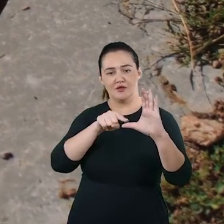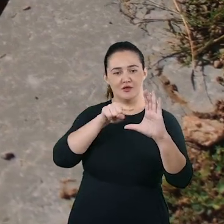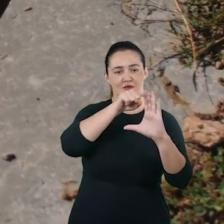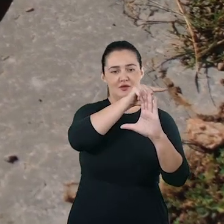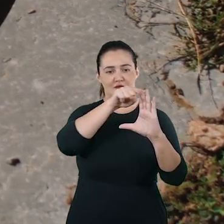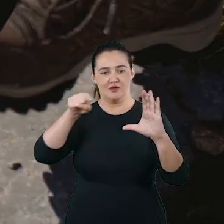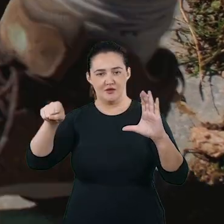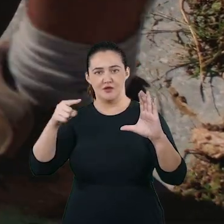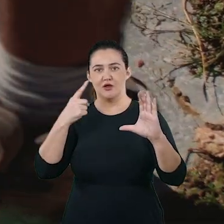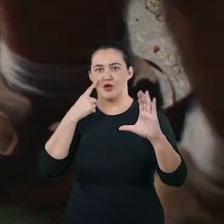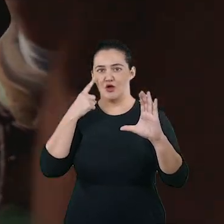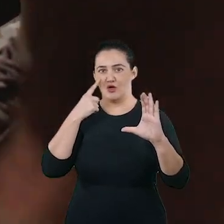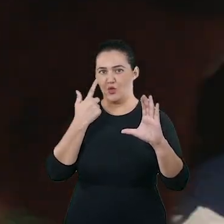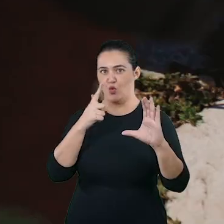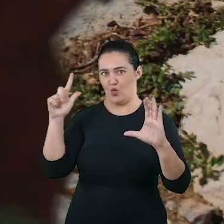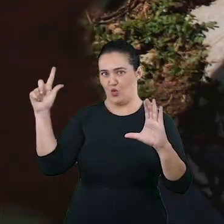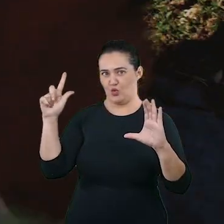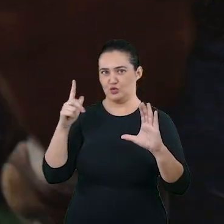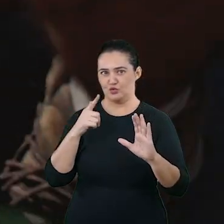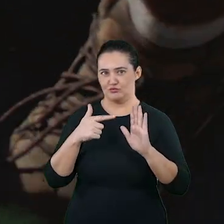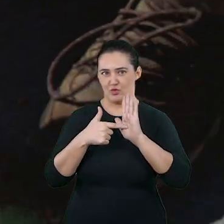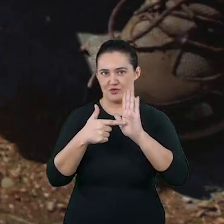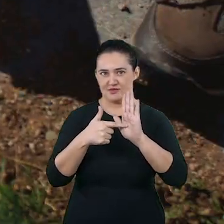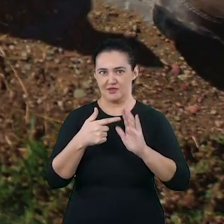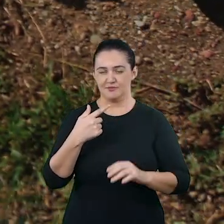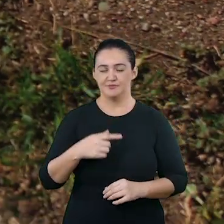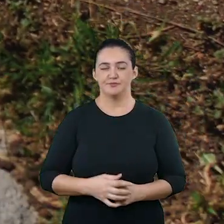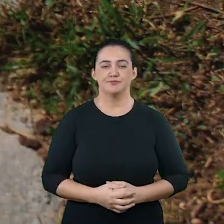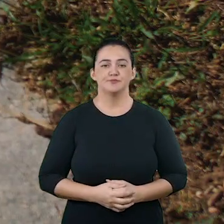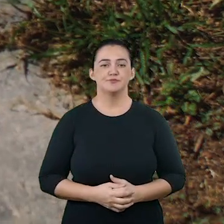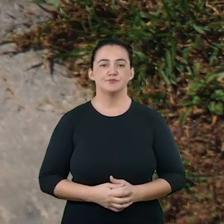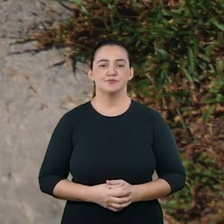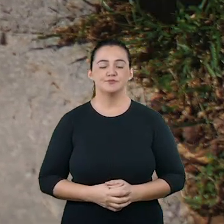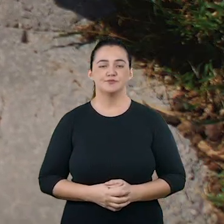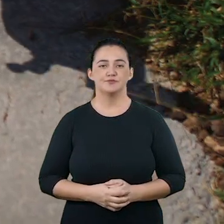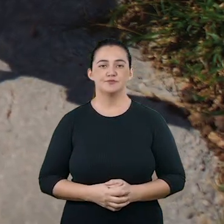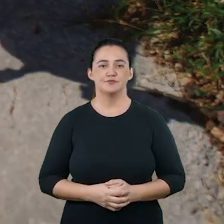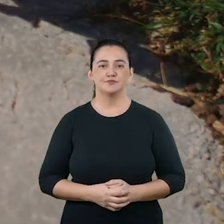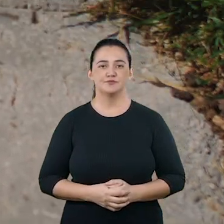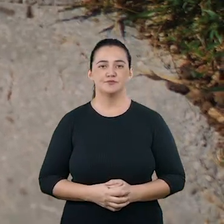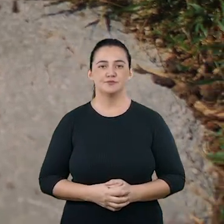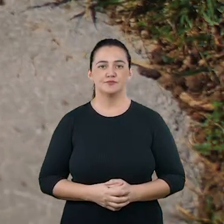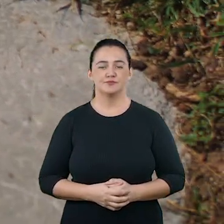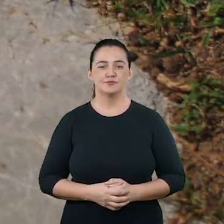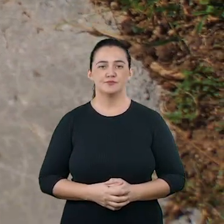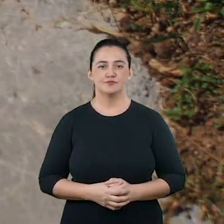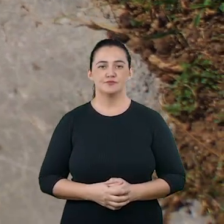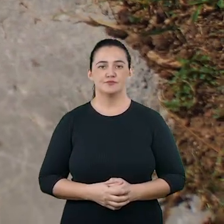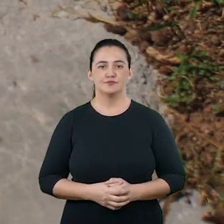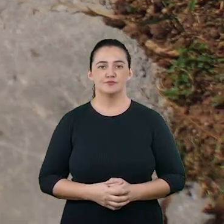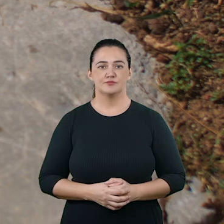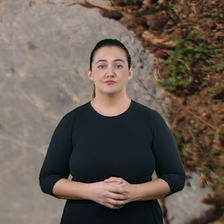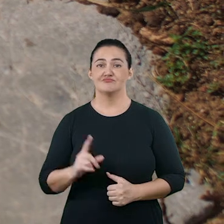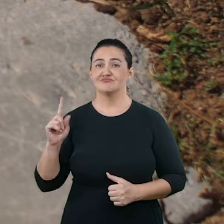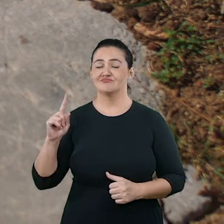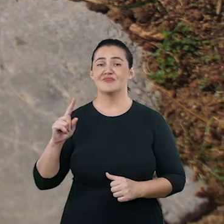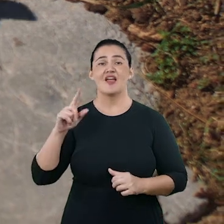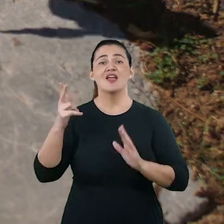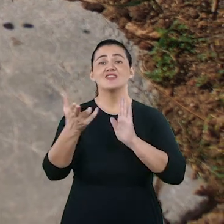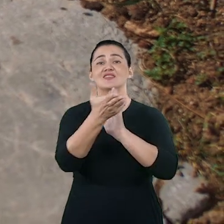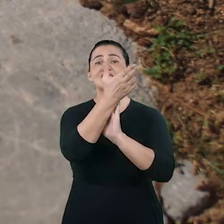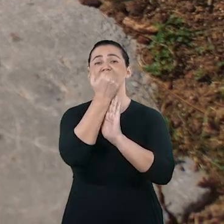tem um outro aqui. Vacian, vamos mostrar mais esse aqui, ó. Gente, isso aqui são desenhos